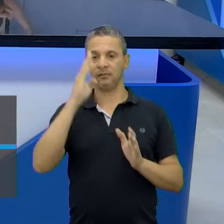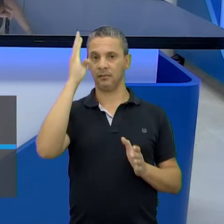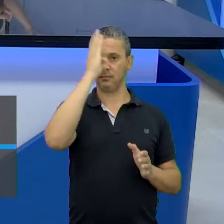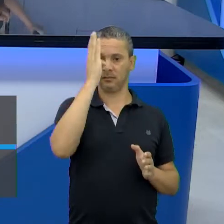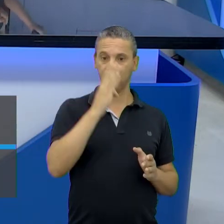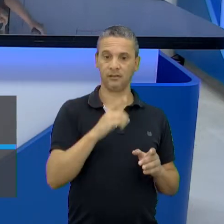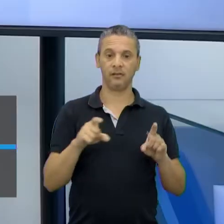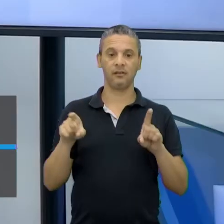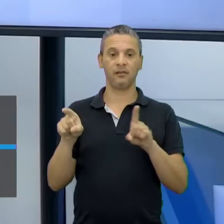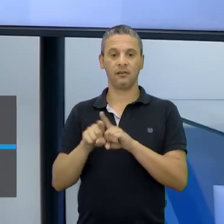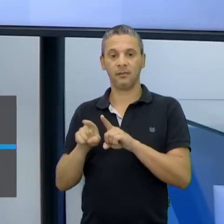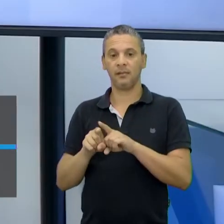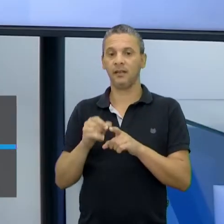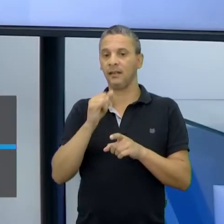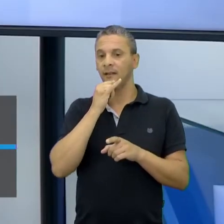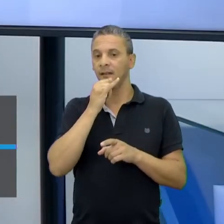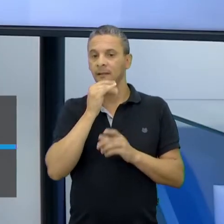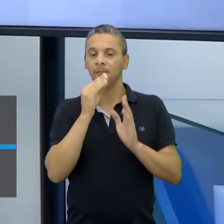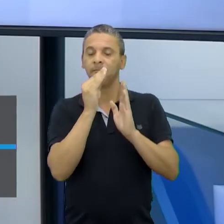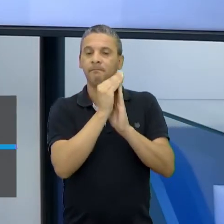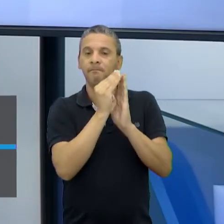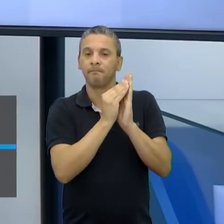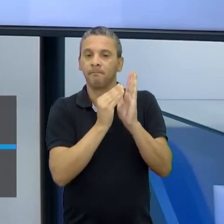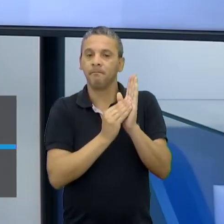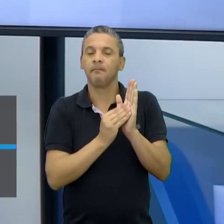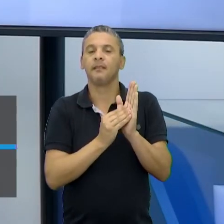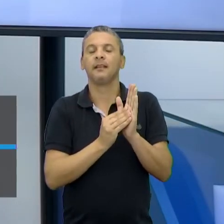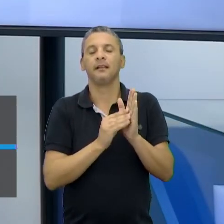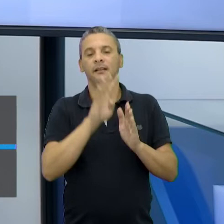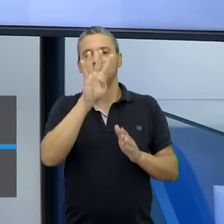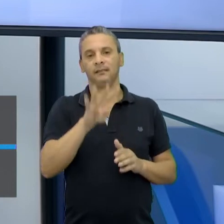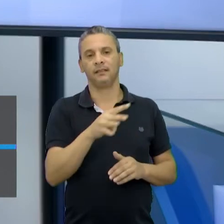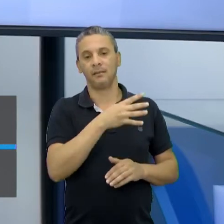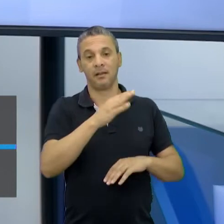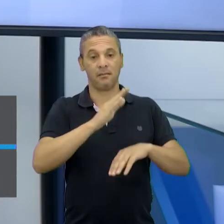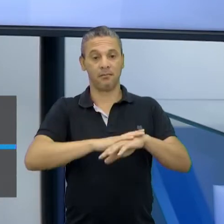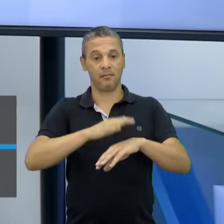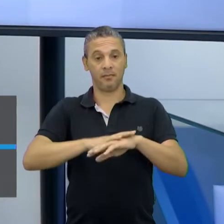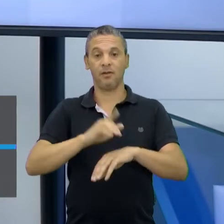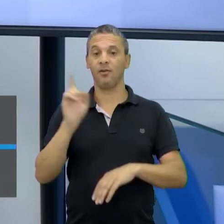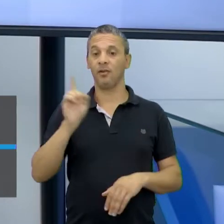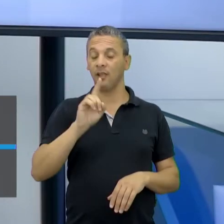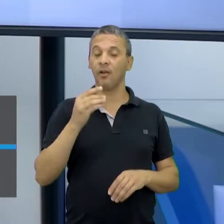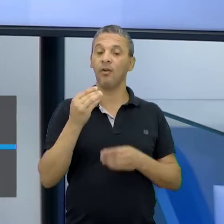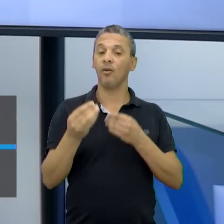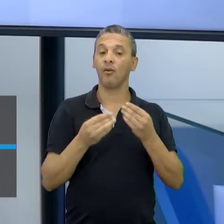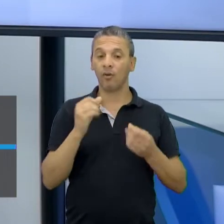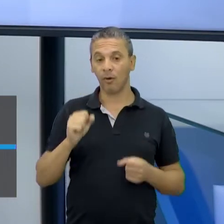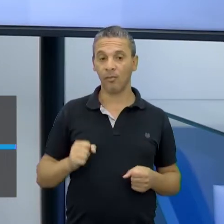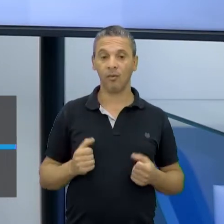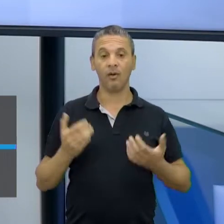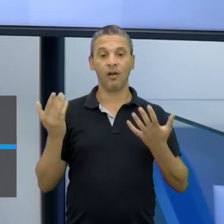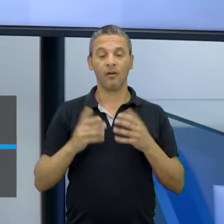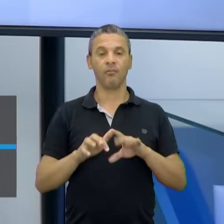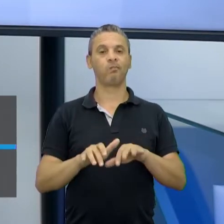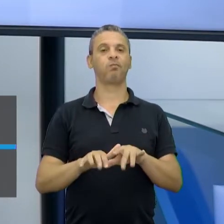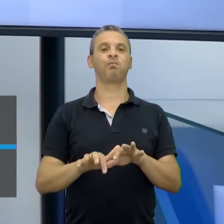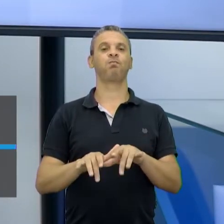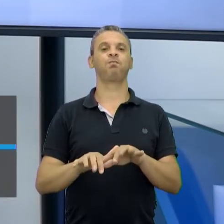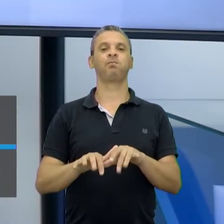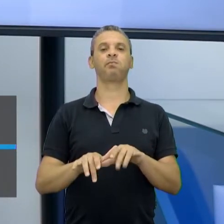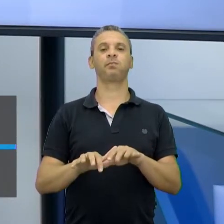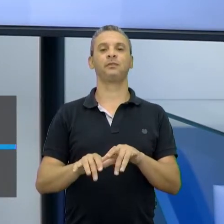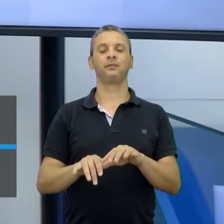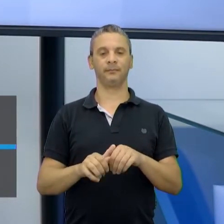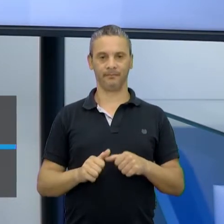reais. Então, a gente, né, não vai colocar... Não vamos fazer uma tabela manual, nós vamos fazer uma tabela no computador, né?